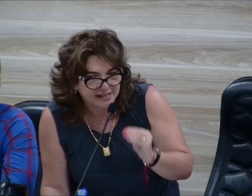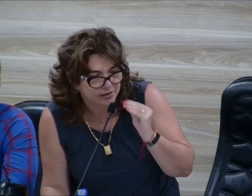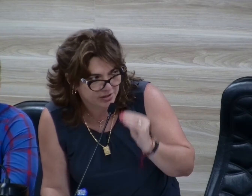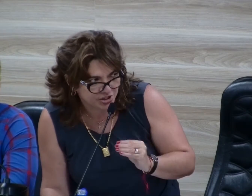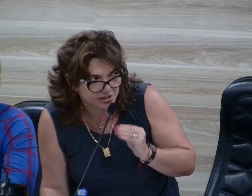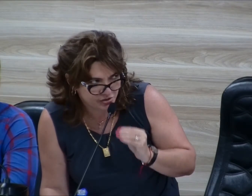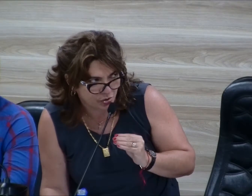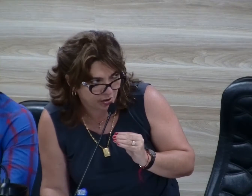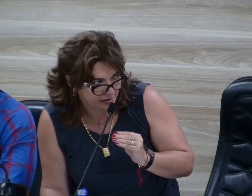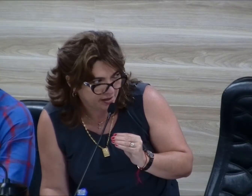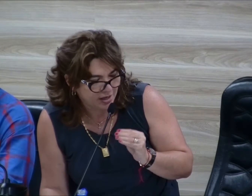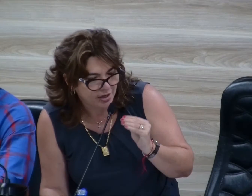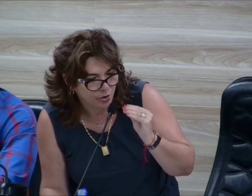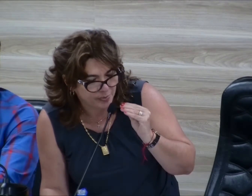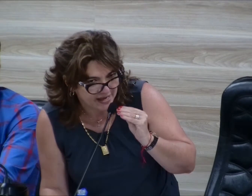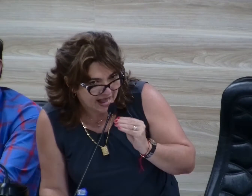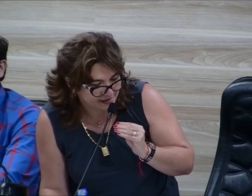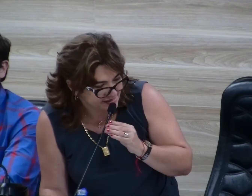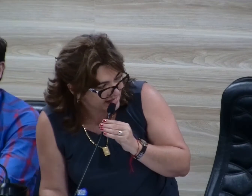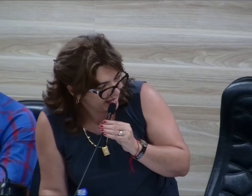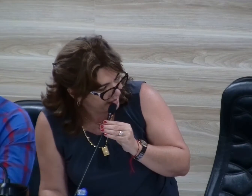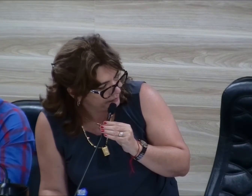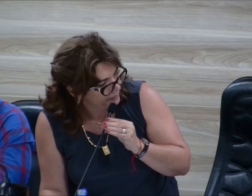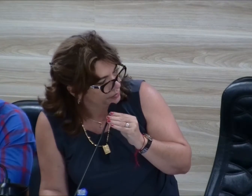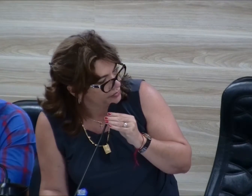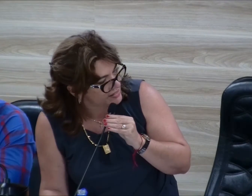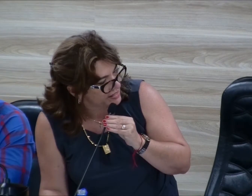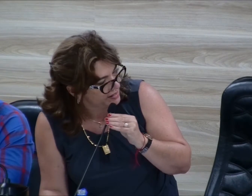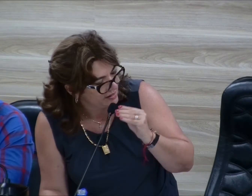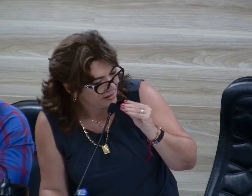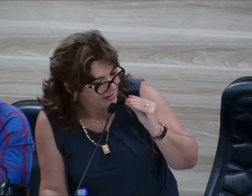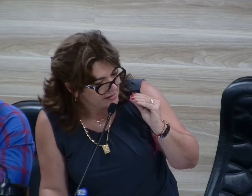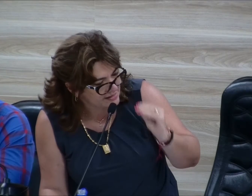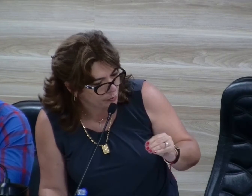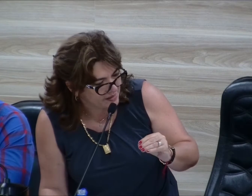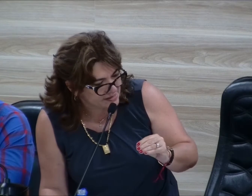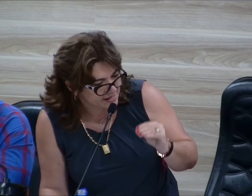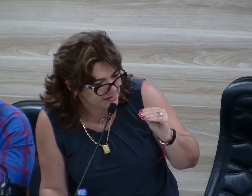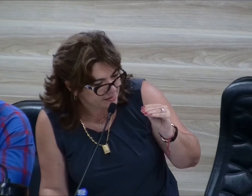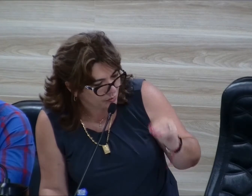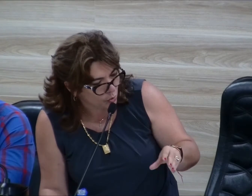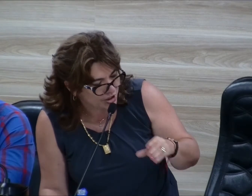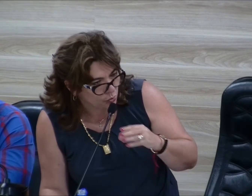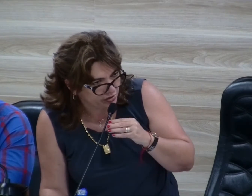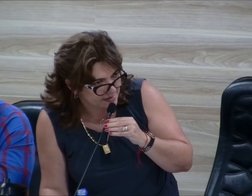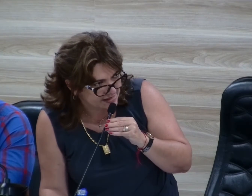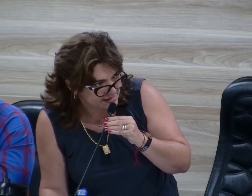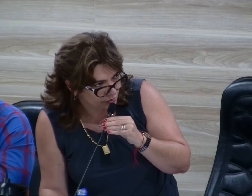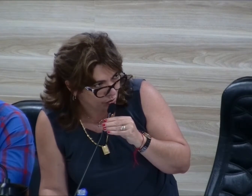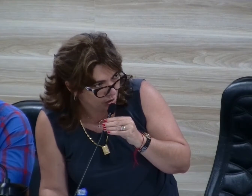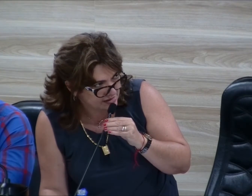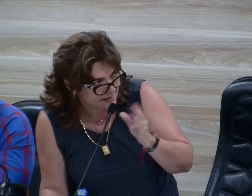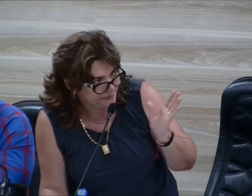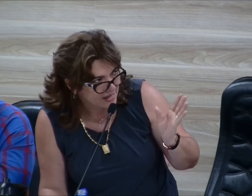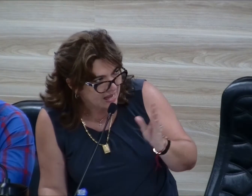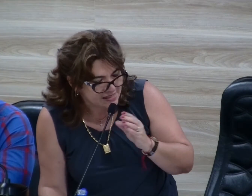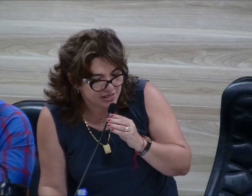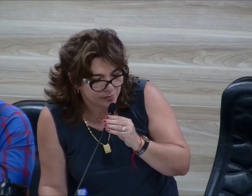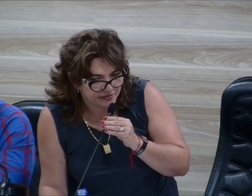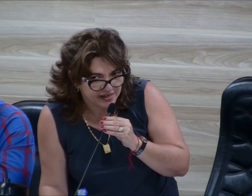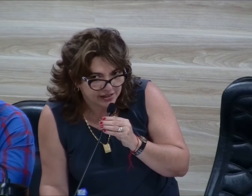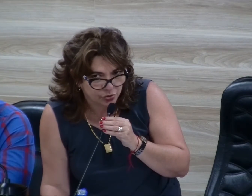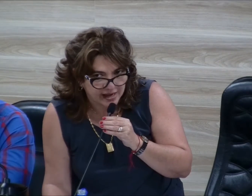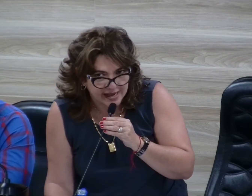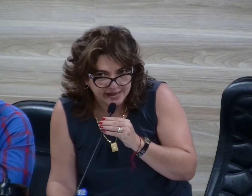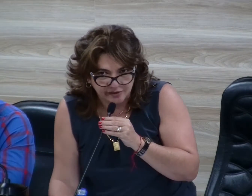e naquilo que a gente escolhe. Obrigada, Zé, por você ser o presidente. Hoje é a última sessão nossa. Assim